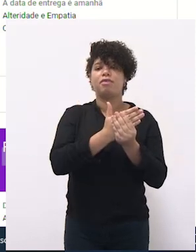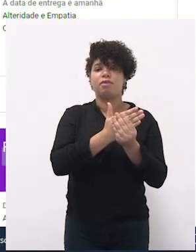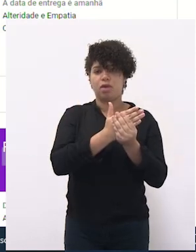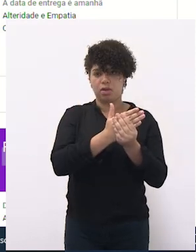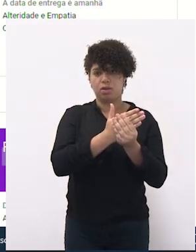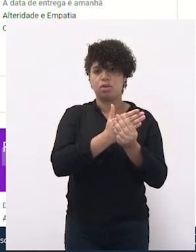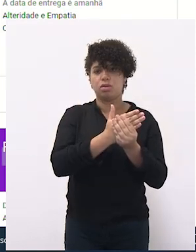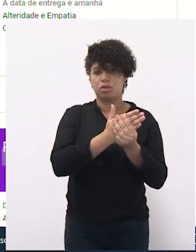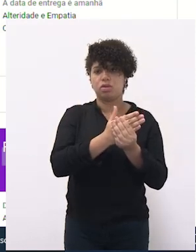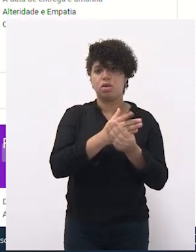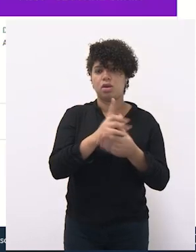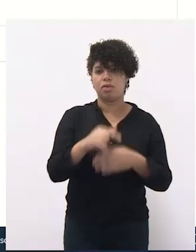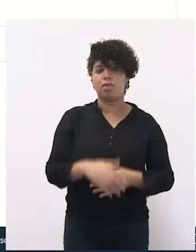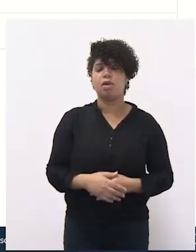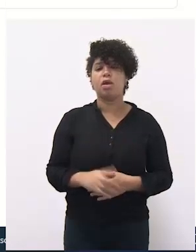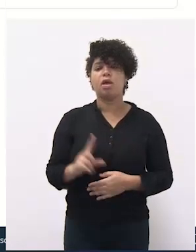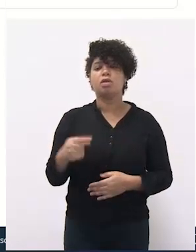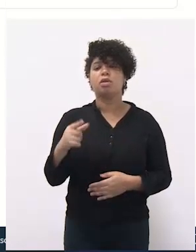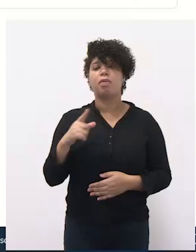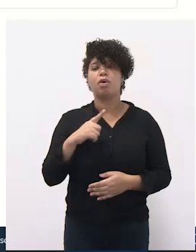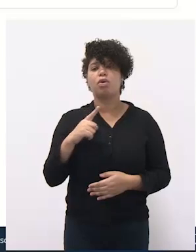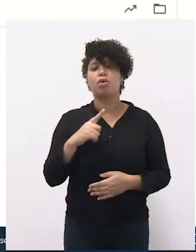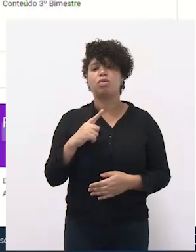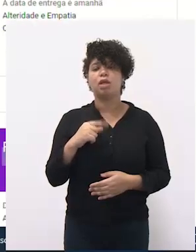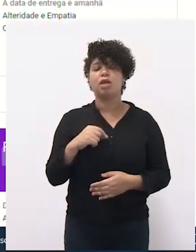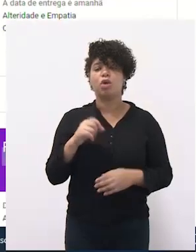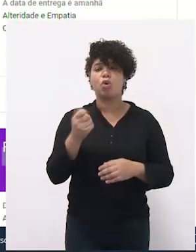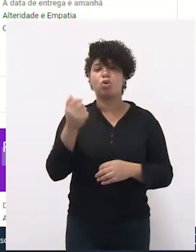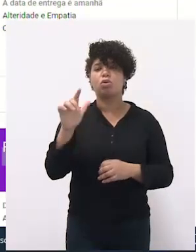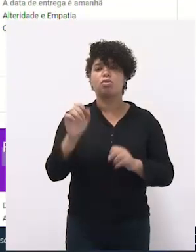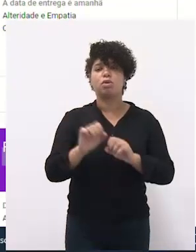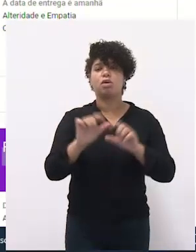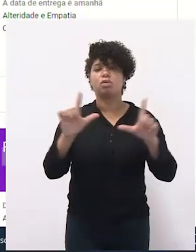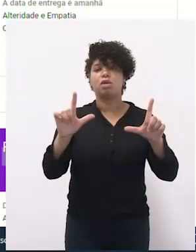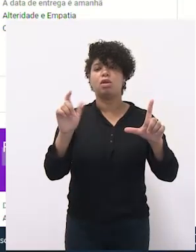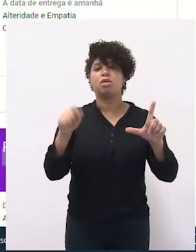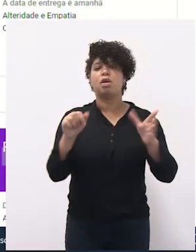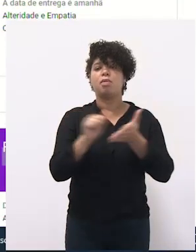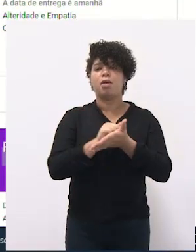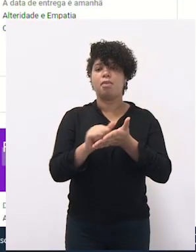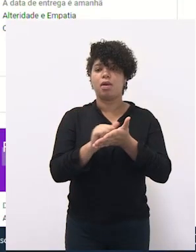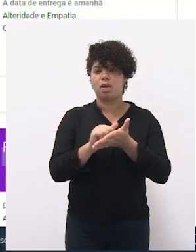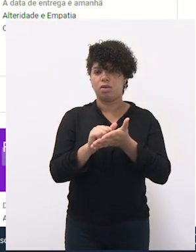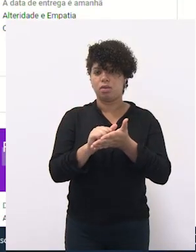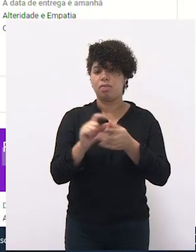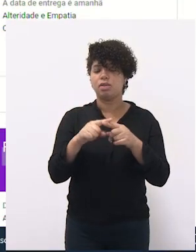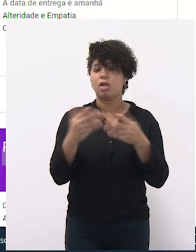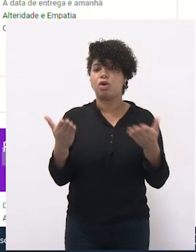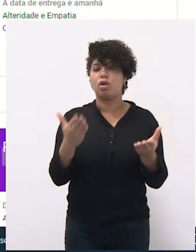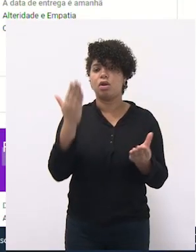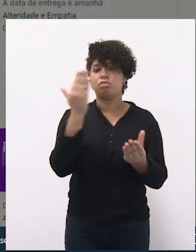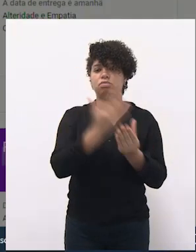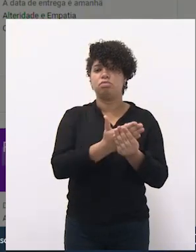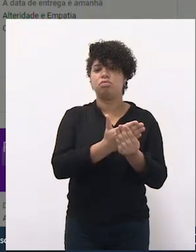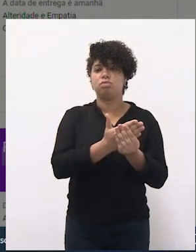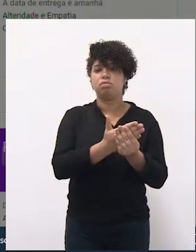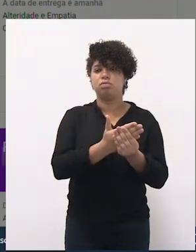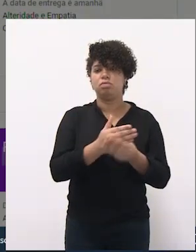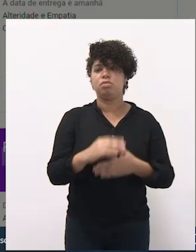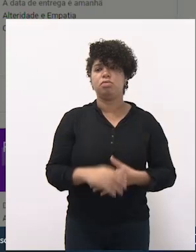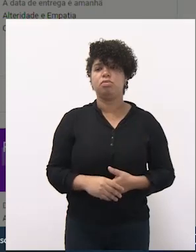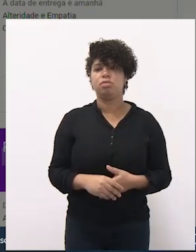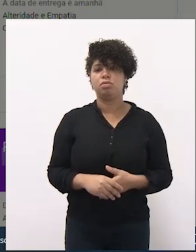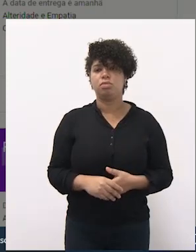as suas turmas. Depois vai aparecer uma tela que você pode excluir. Deixa eu ver se eu consigo arquivar essa